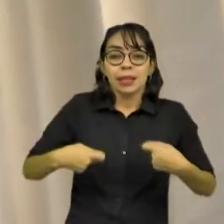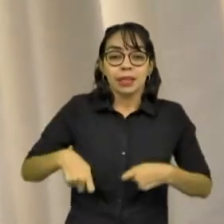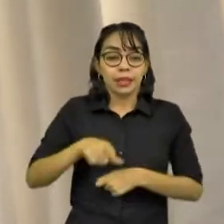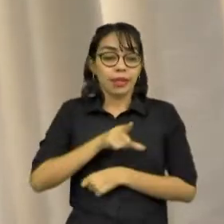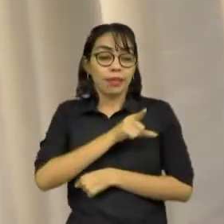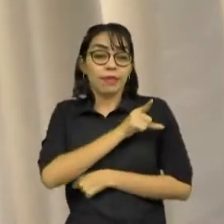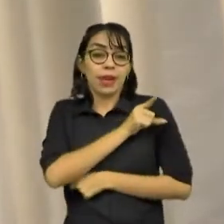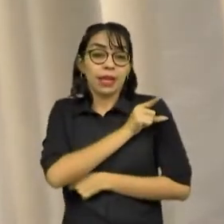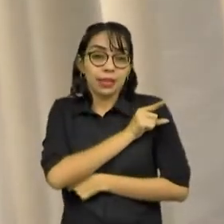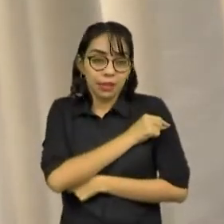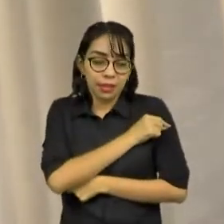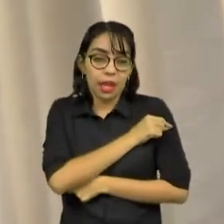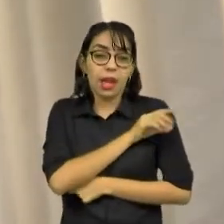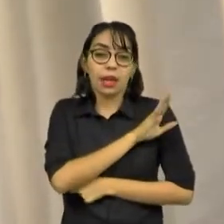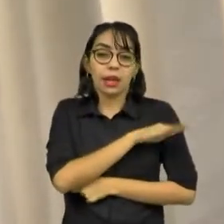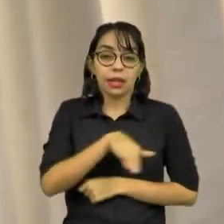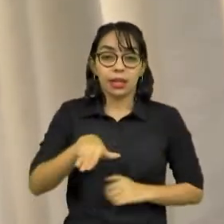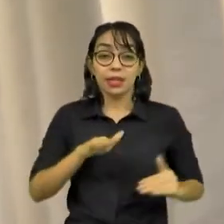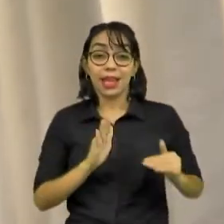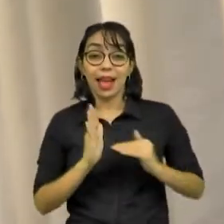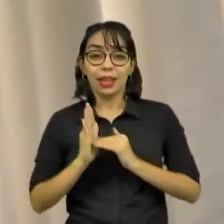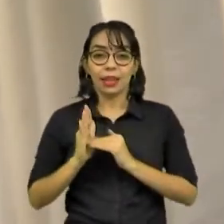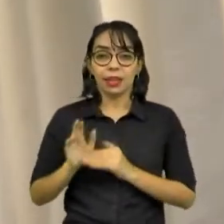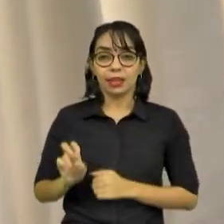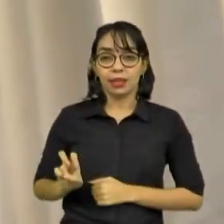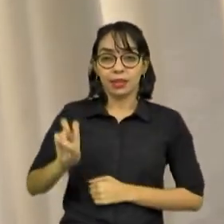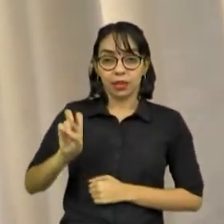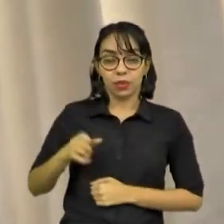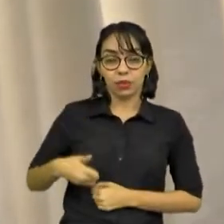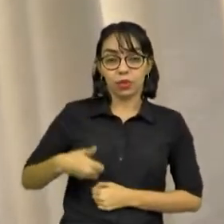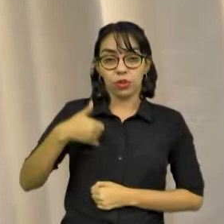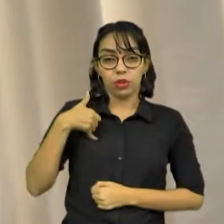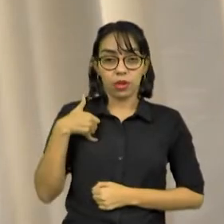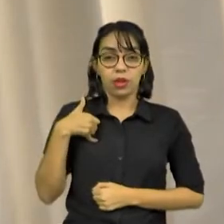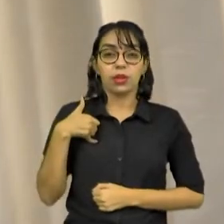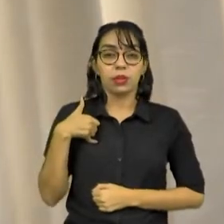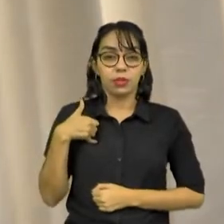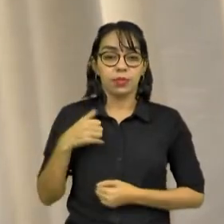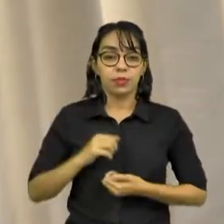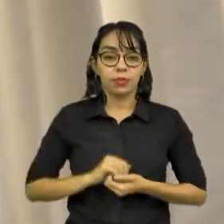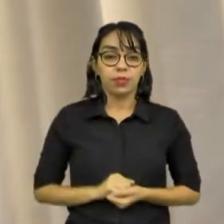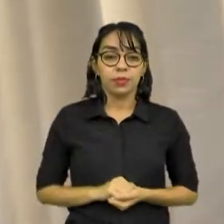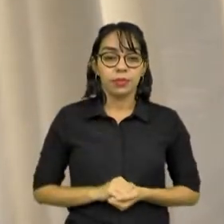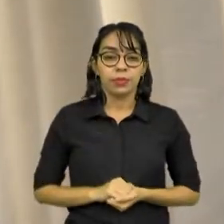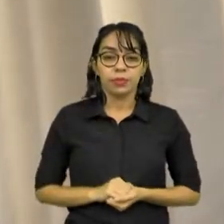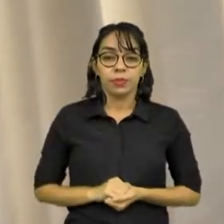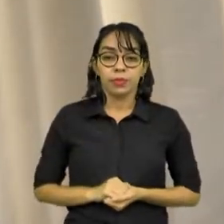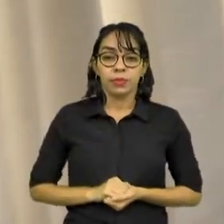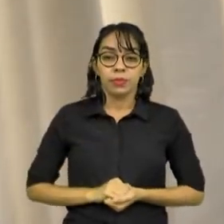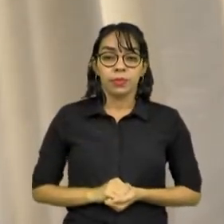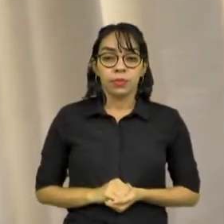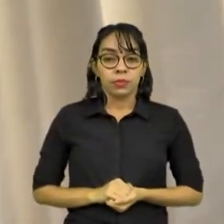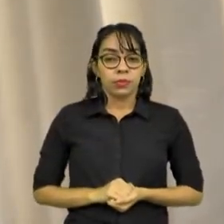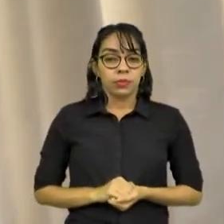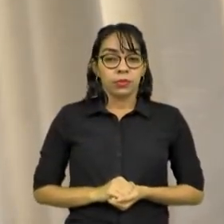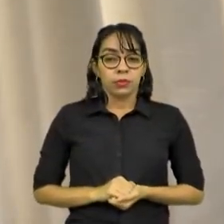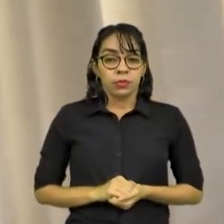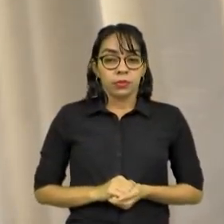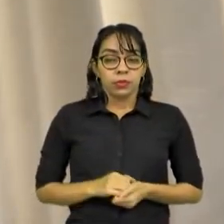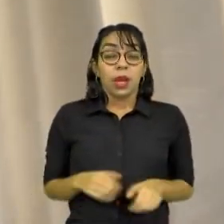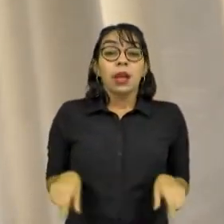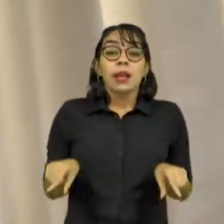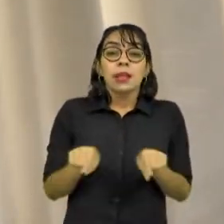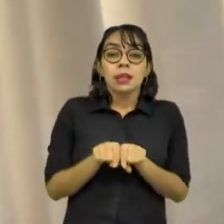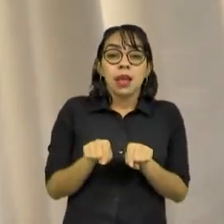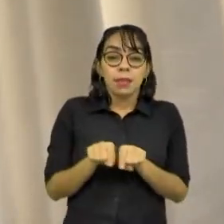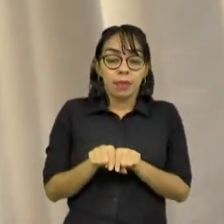de 6 meses a 5 anos, né? É uma vacinação indiscriminada, e também uma vacinação seletiva para